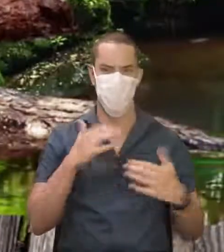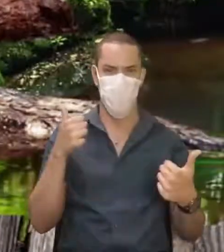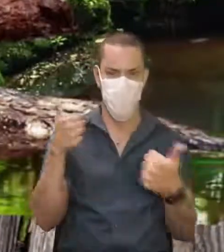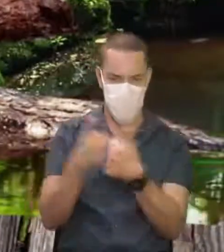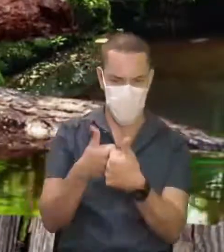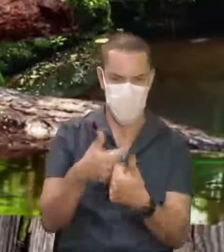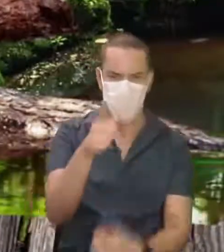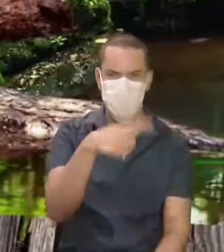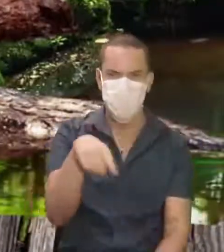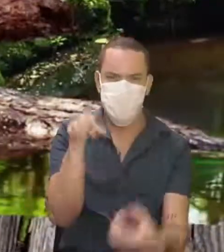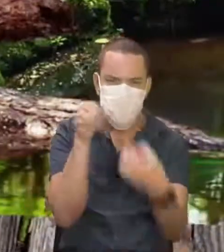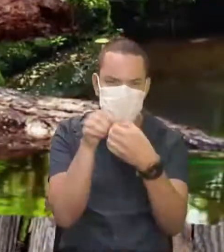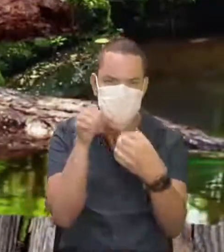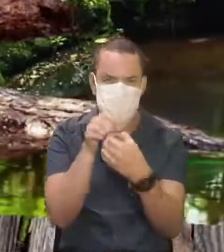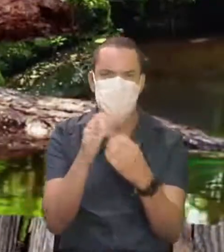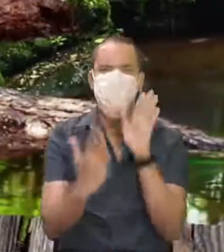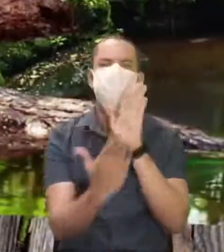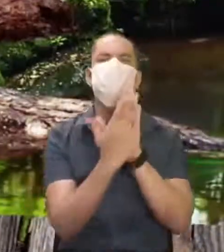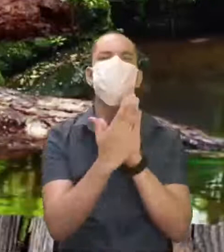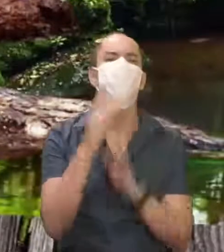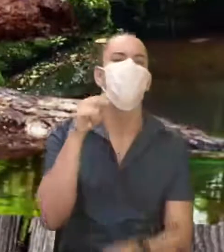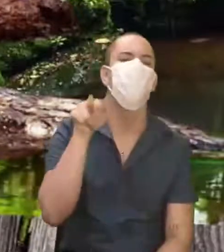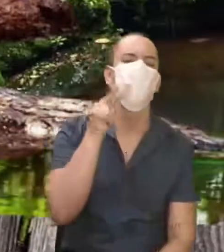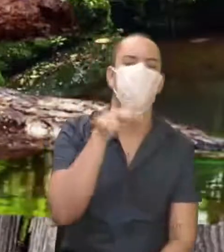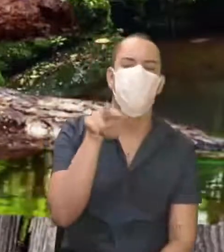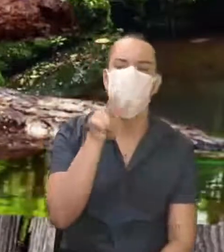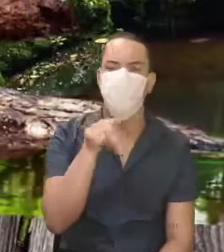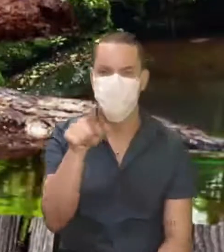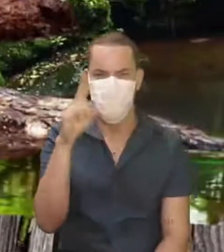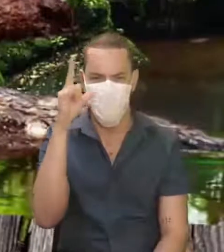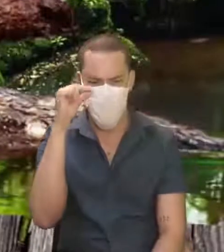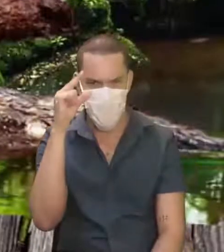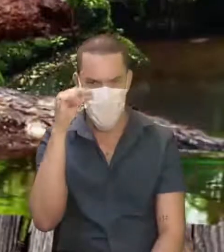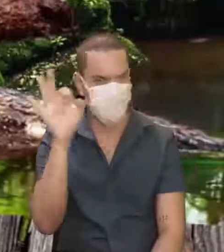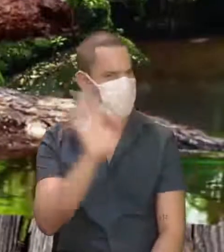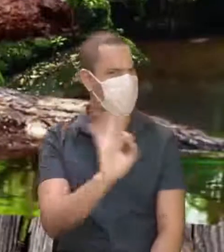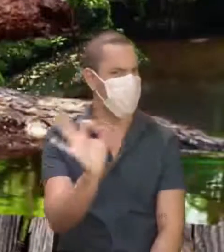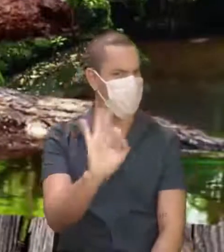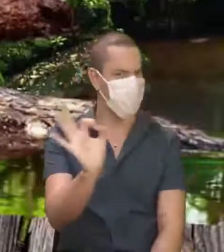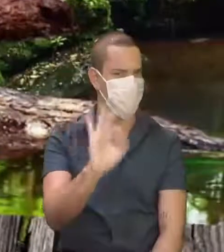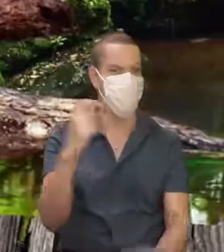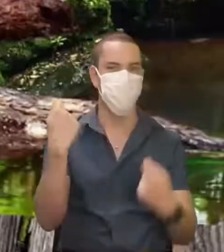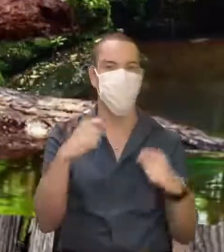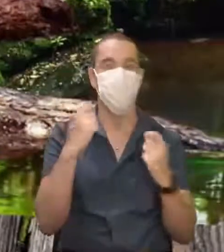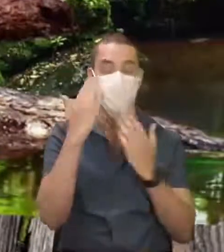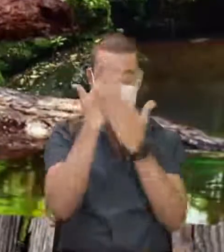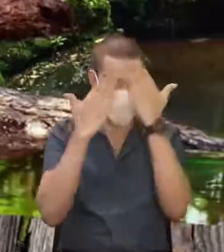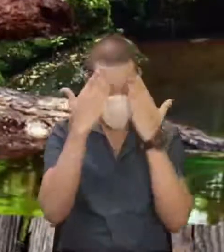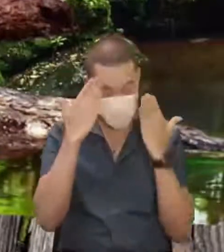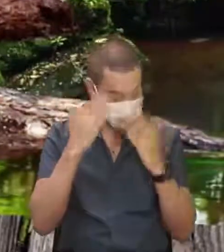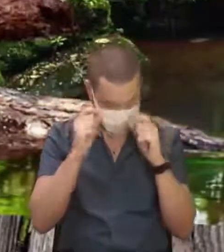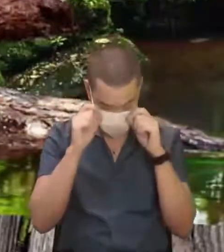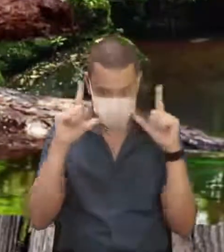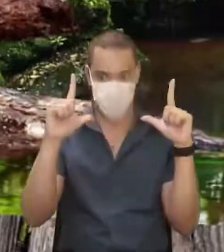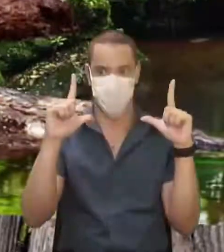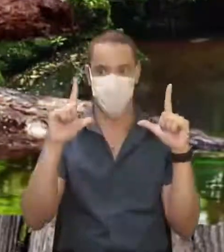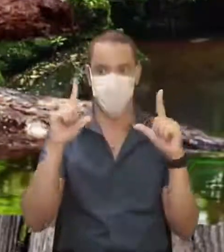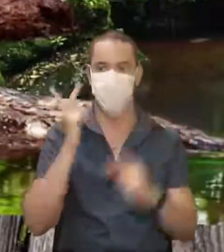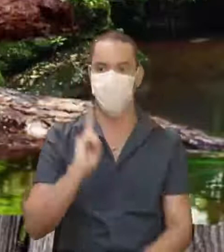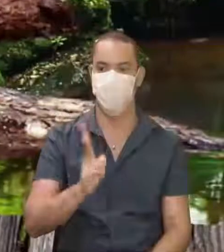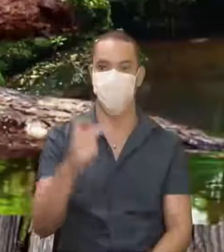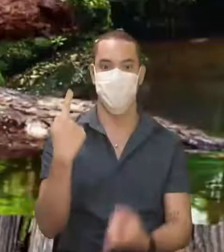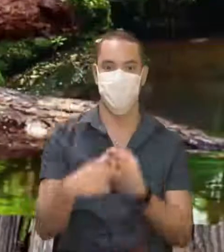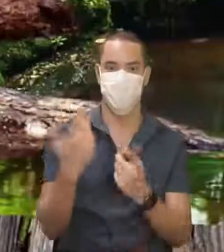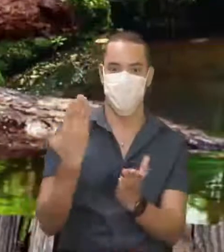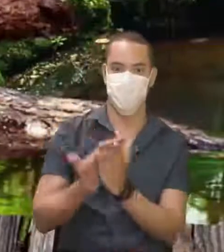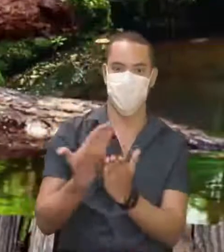de você, olhando pra você, ver se você não tá aí querendo cochilar, hein? Vai jogar uma água nesse rosto e vambora. Porque a aula de